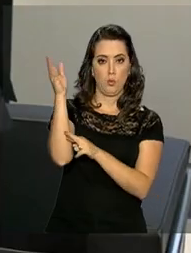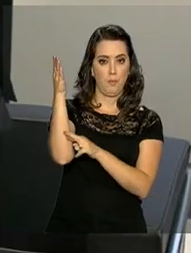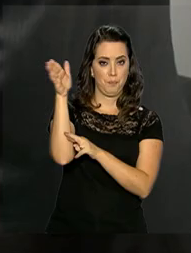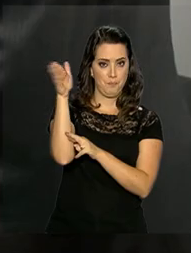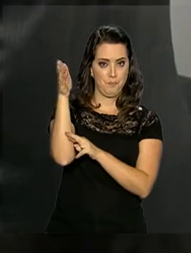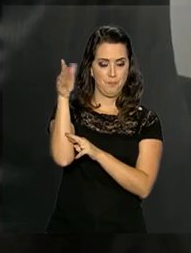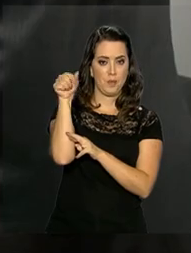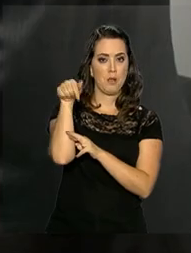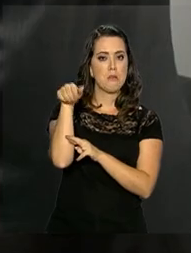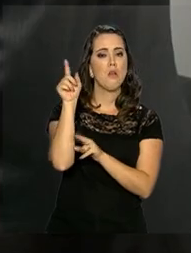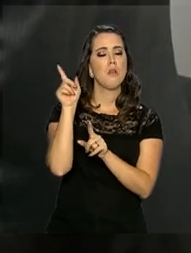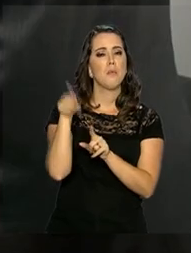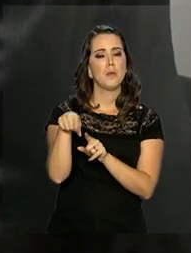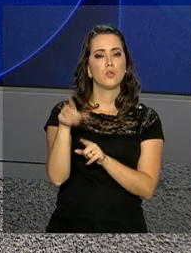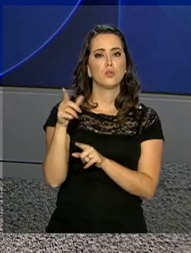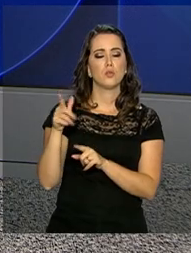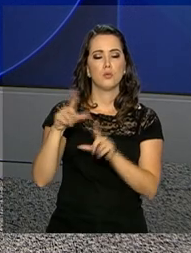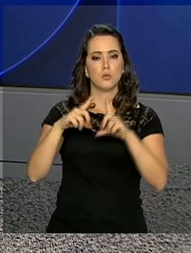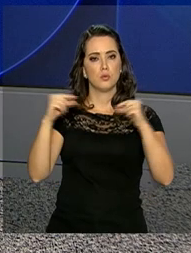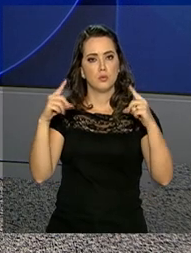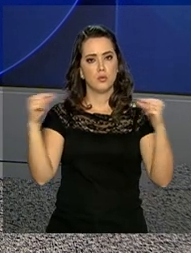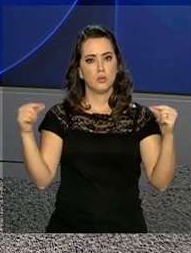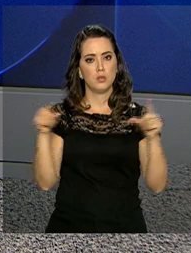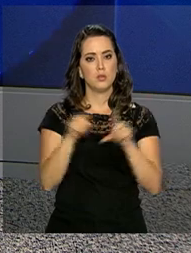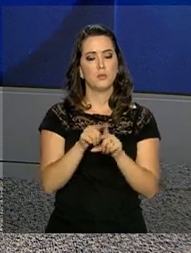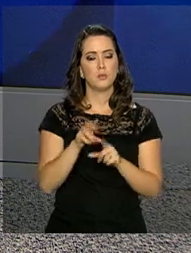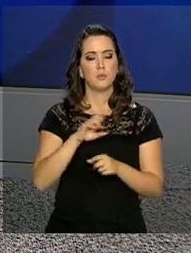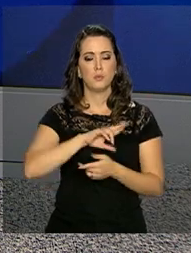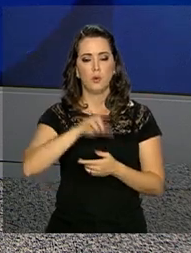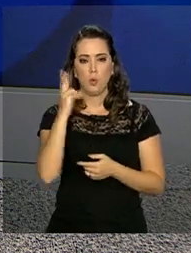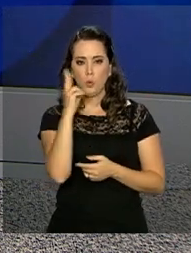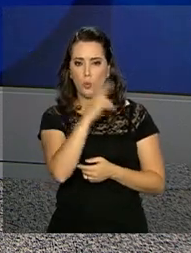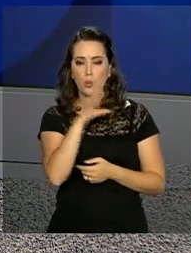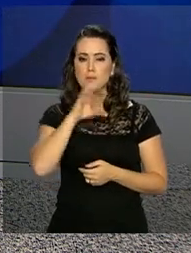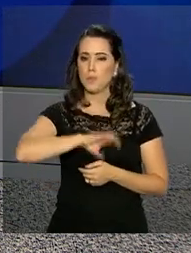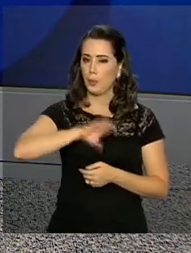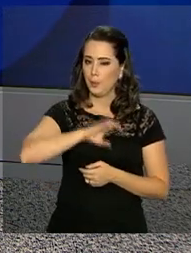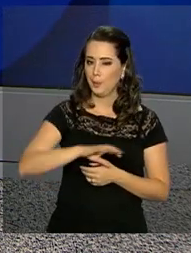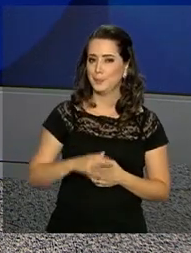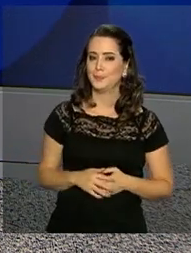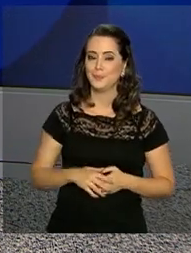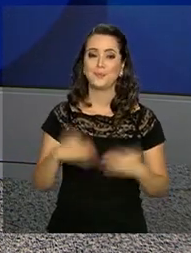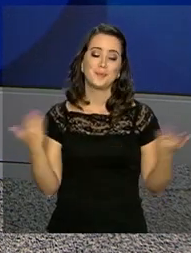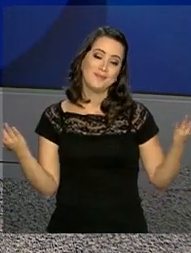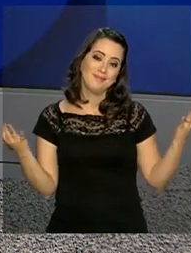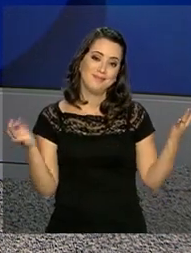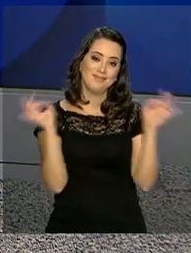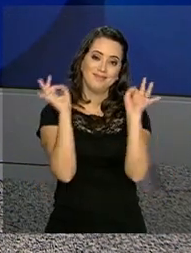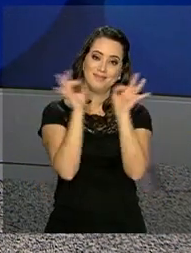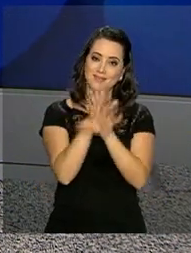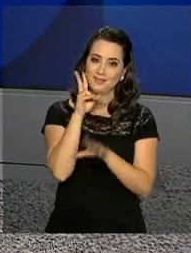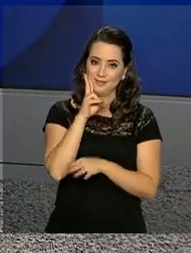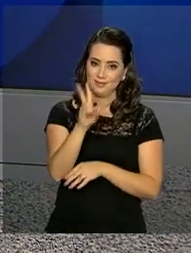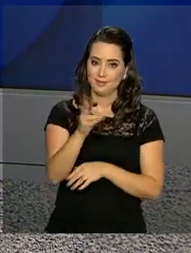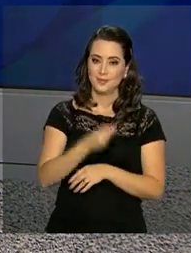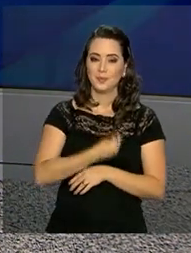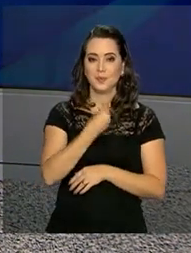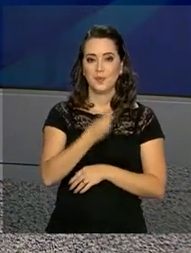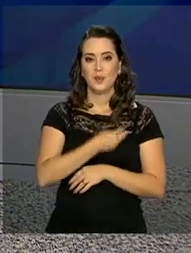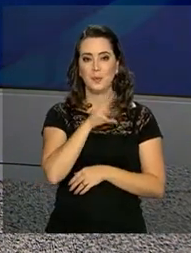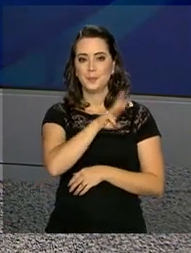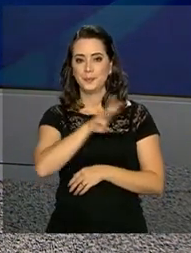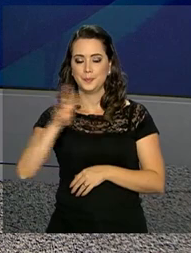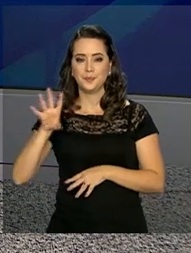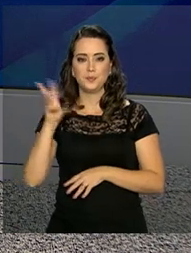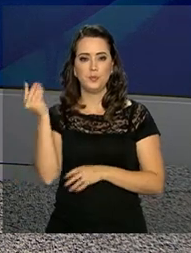da Rússia e de Portugal. Nós ficamos por aqui. Você acompanha a nossa programação ao vivo pelo site da NBR